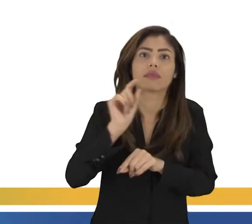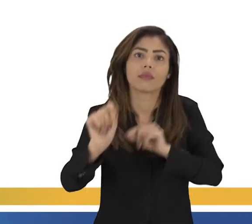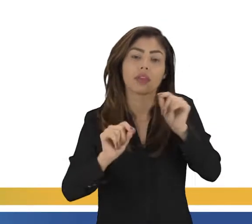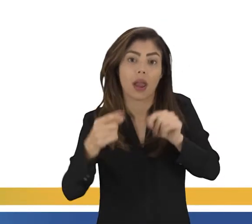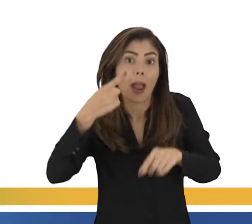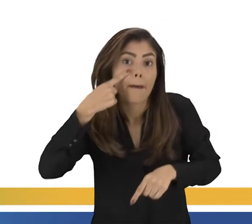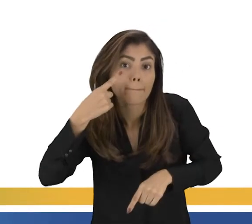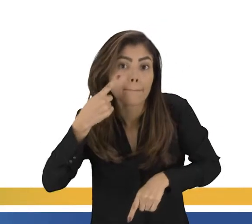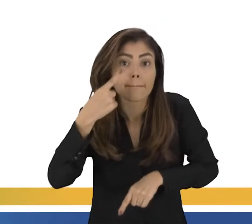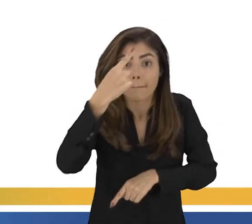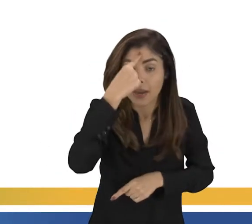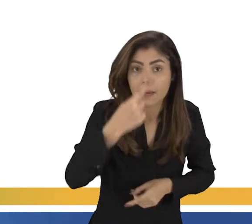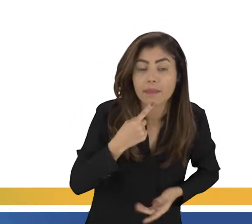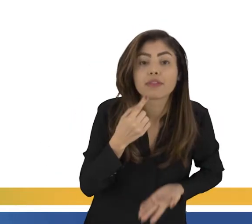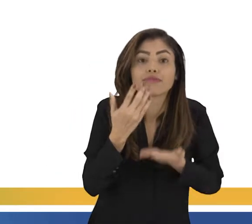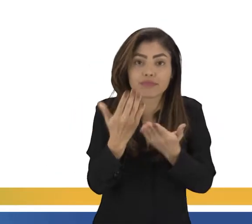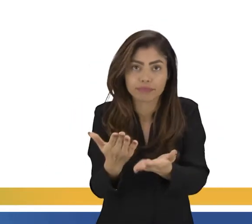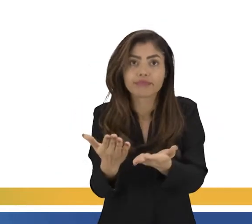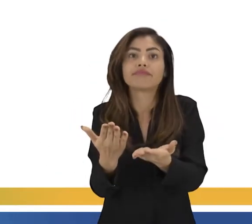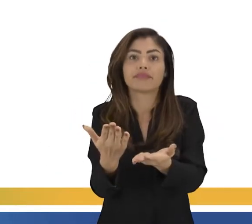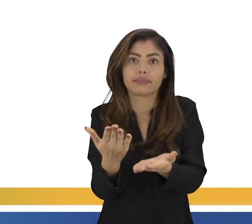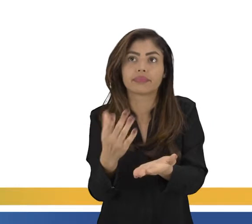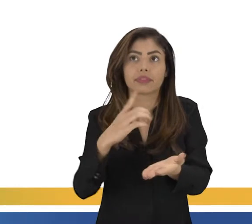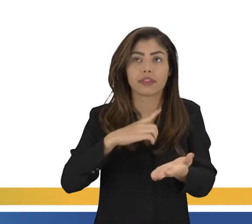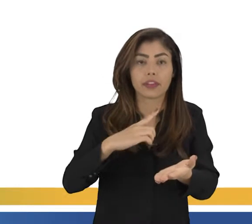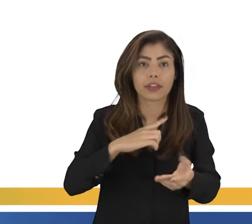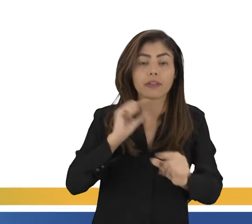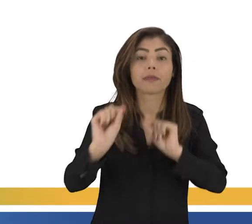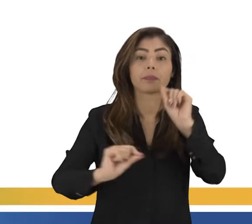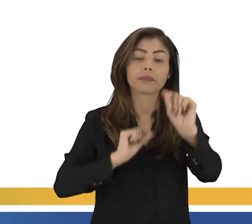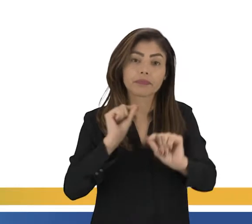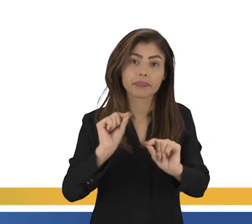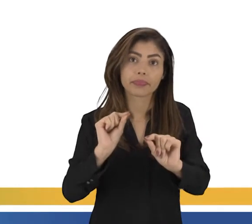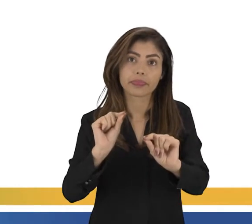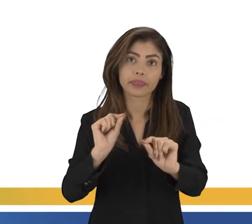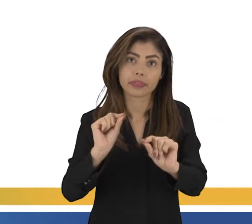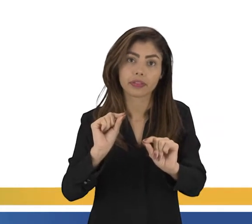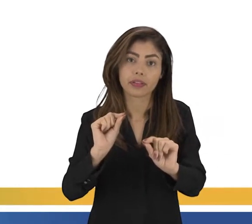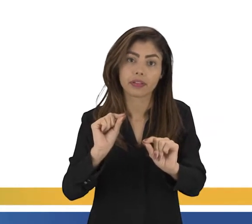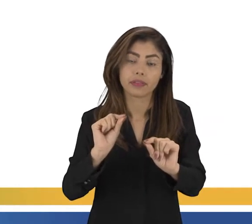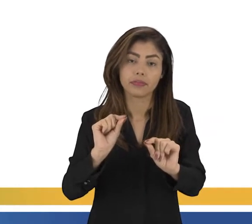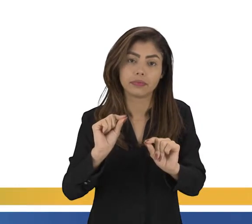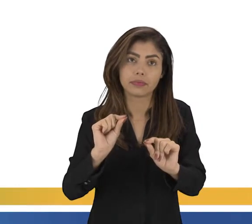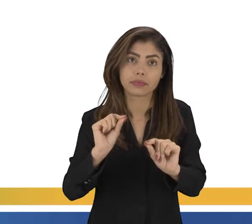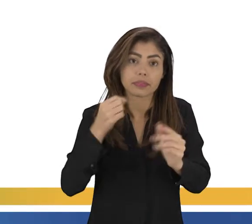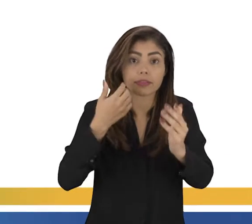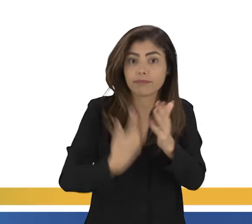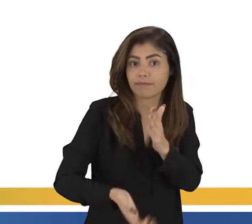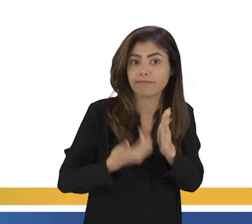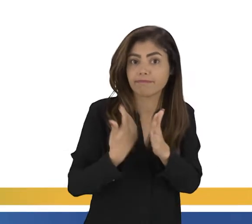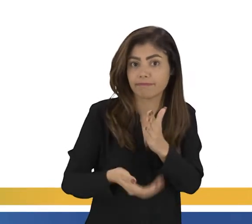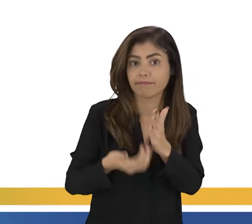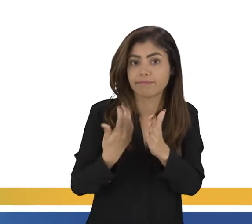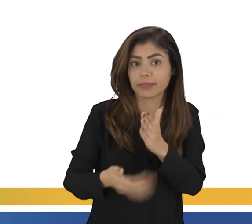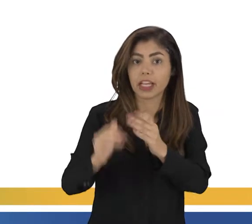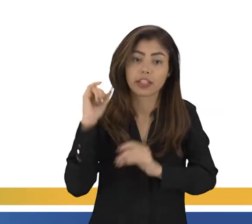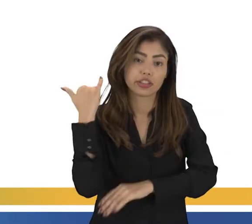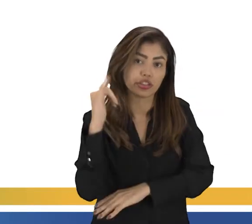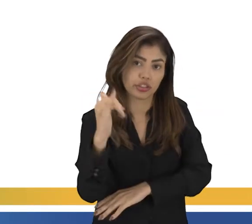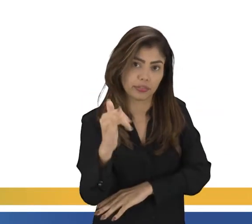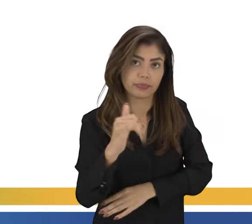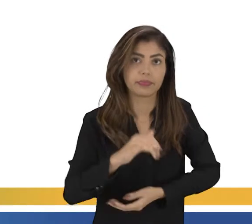bem para a imagem, tá? Tá ocorrendo o quê? Uma perda de